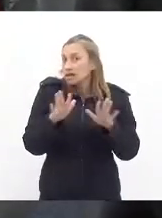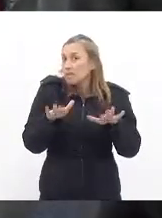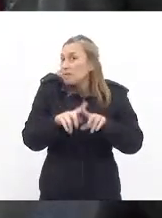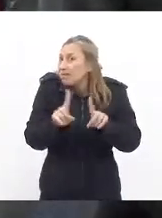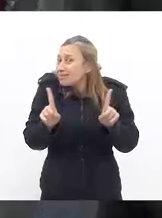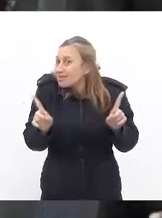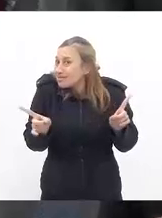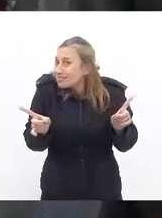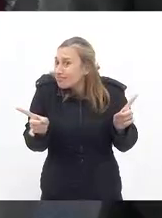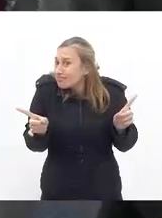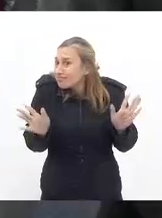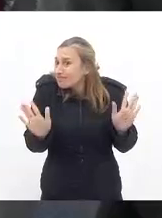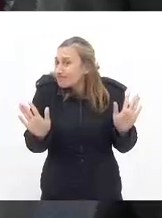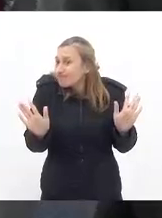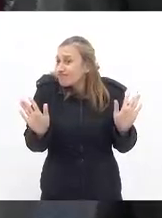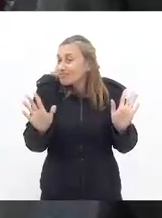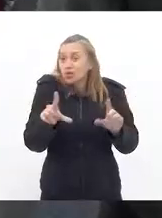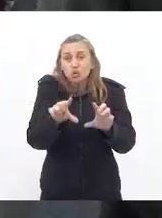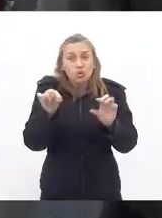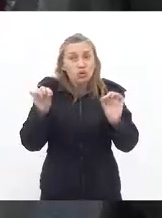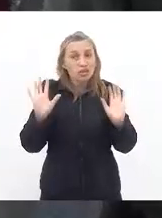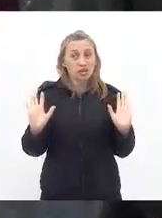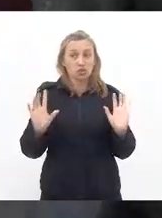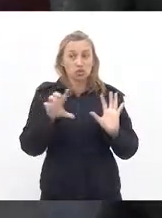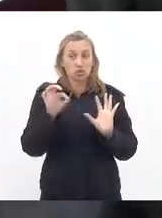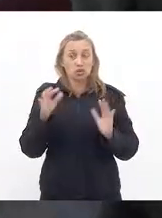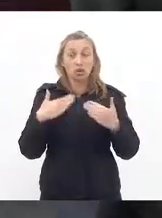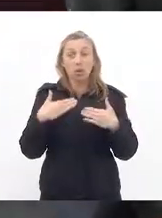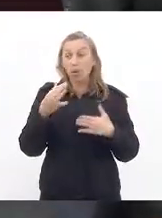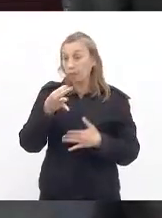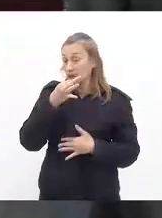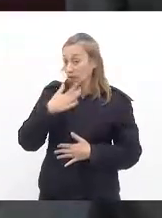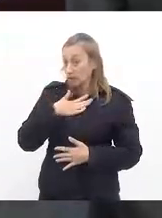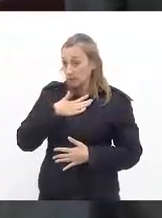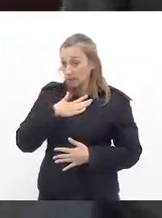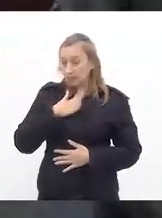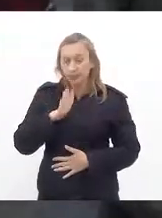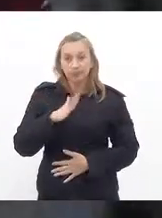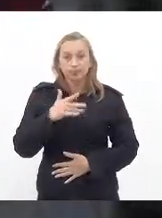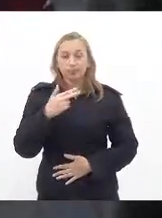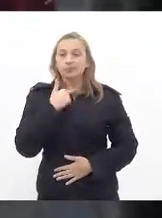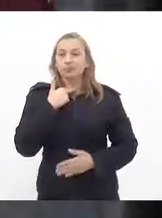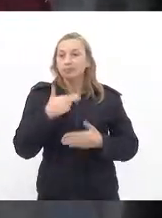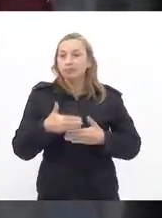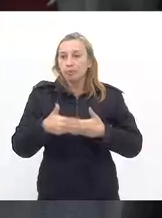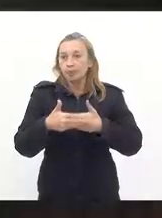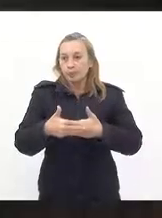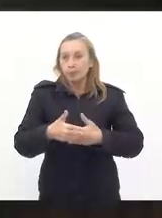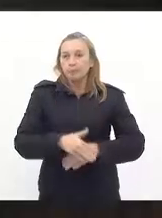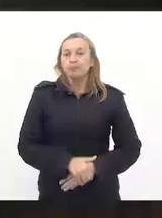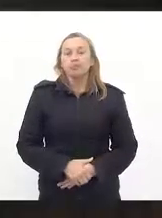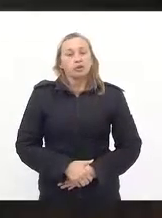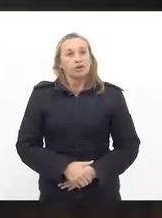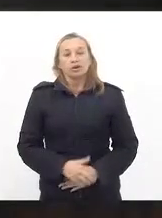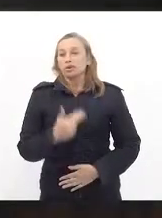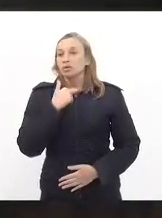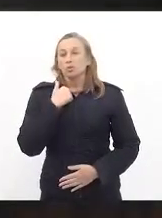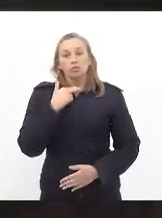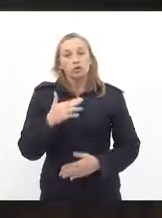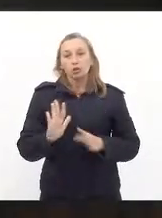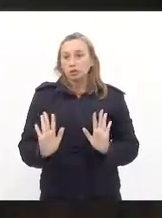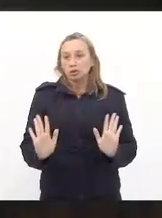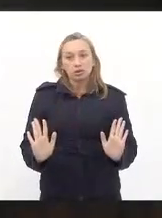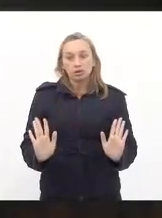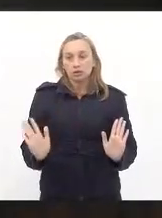mas decidiu pela que o Fernando a minha opinião a grávida a gente não pode